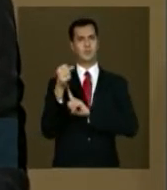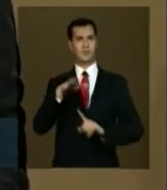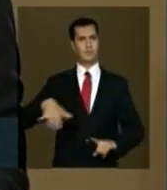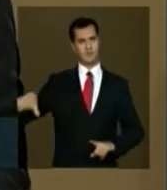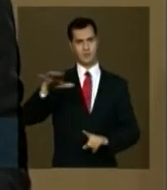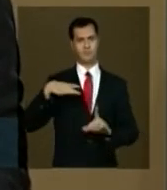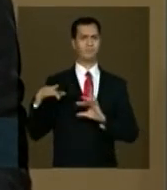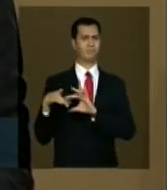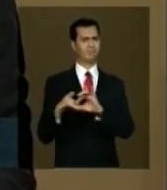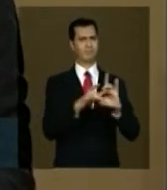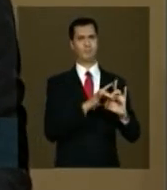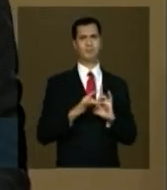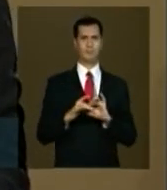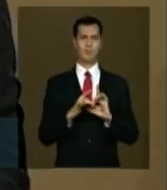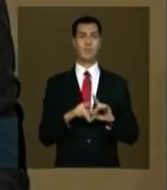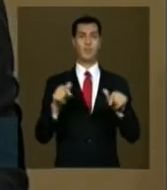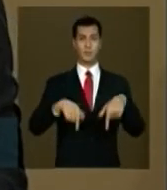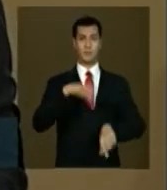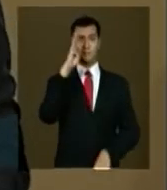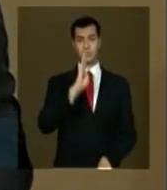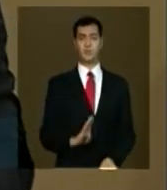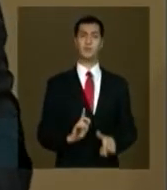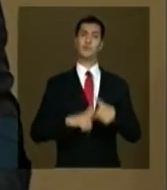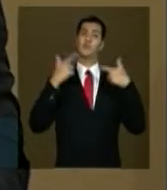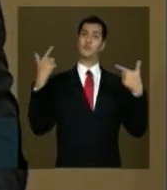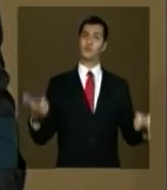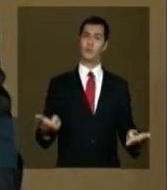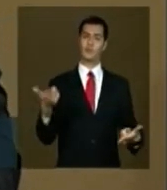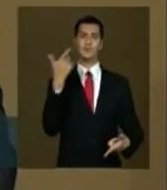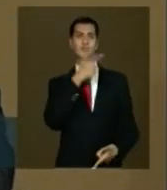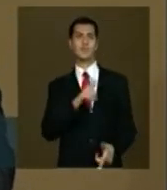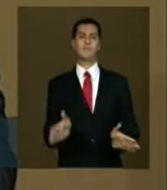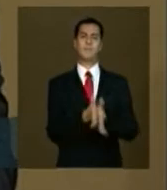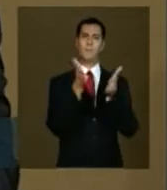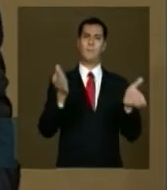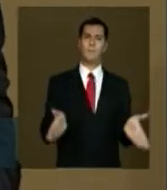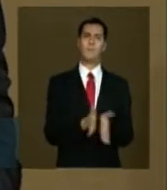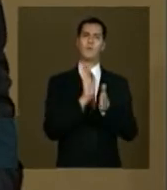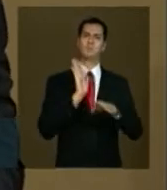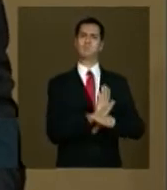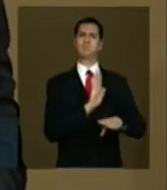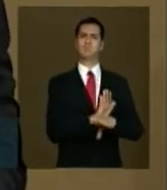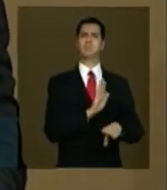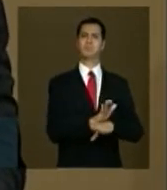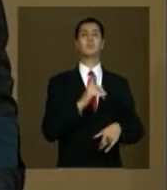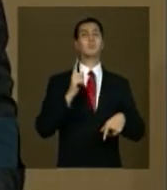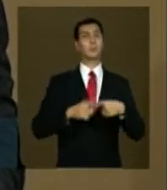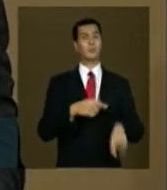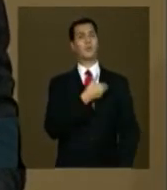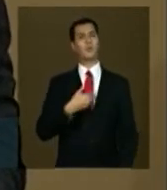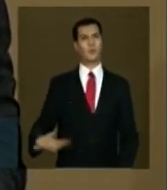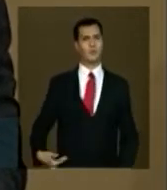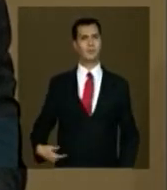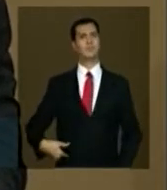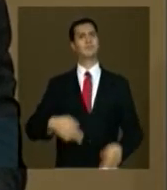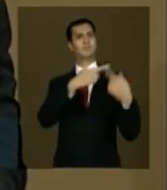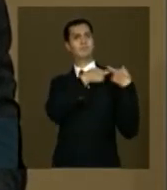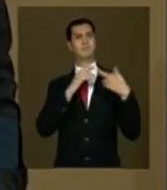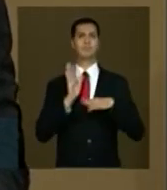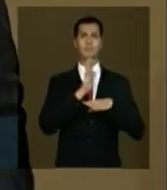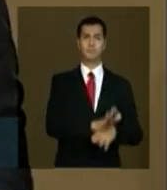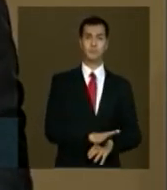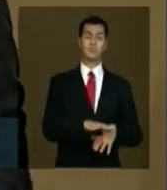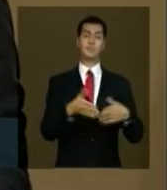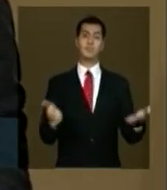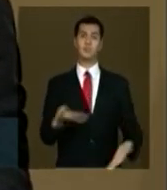sucesso do combate à fome e à pobreza no Brasil não teria sido possível sem o papel central do poder público e para que os governos possam oferecer